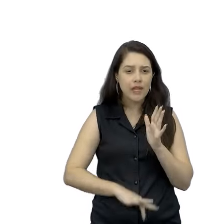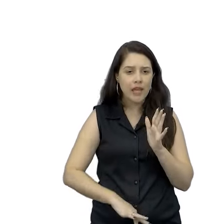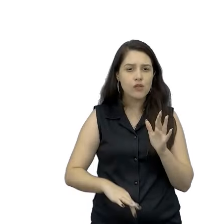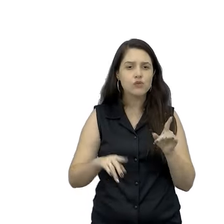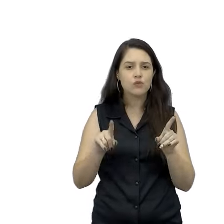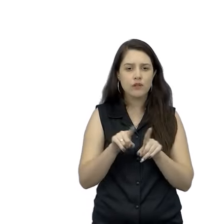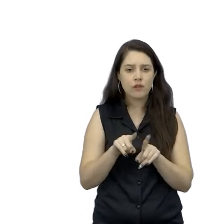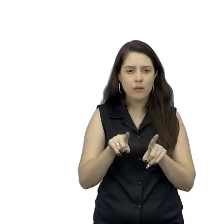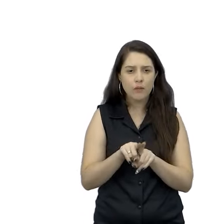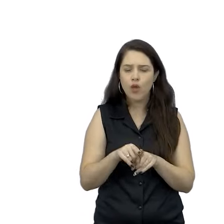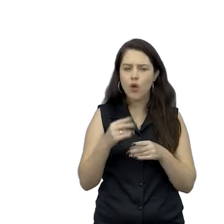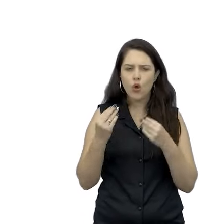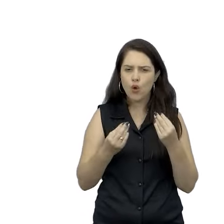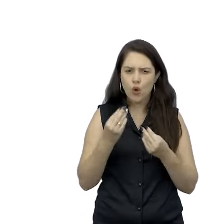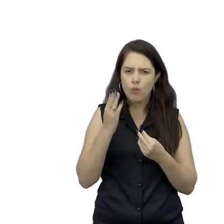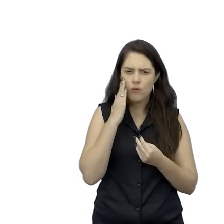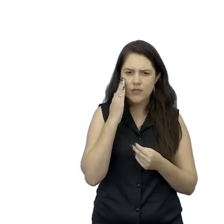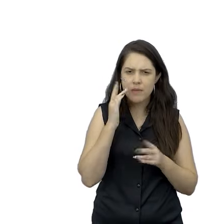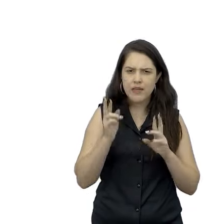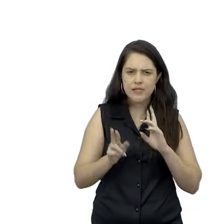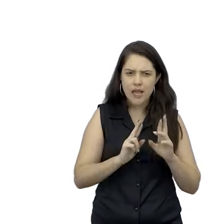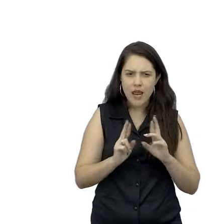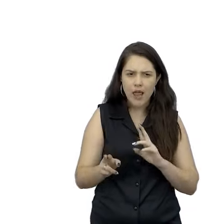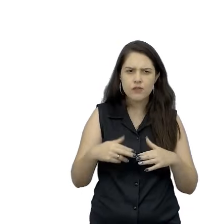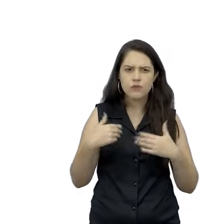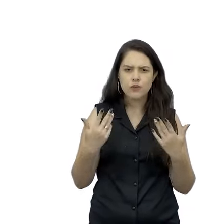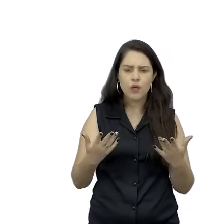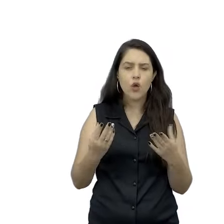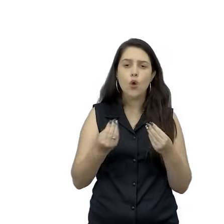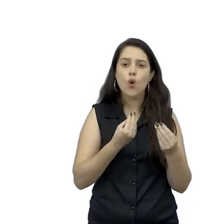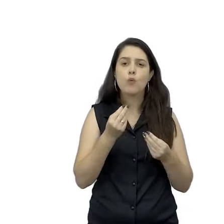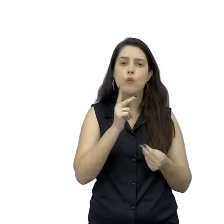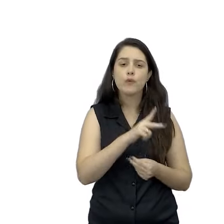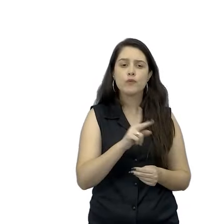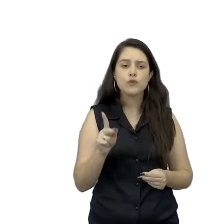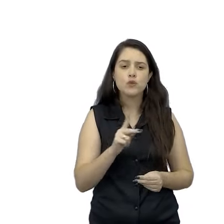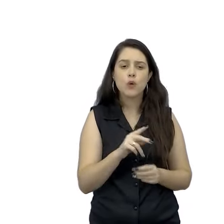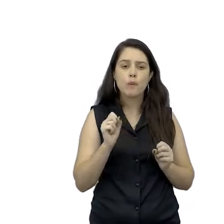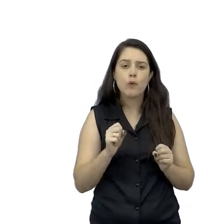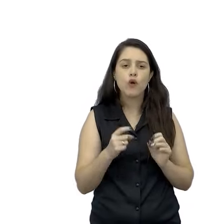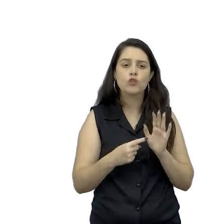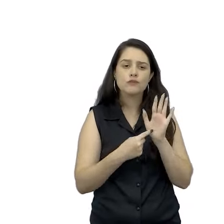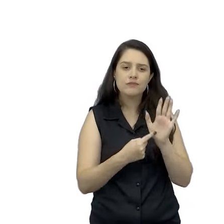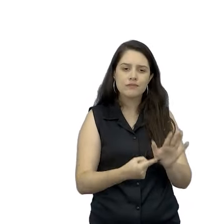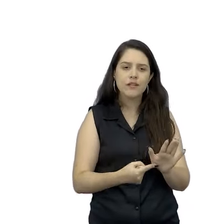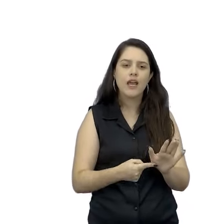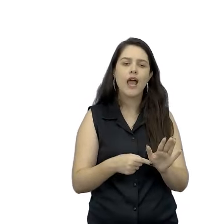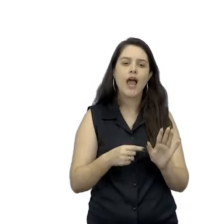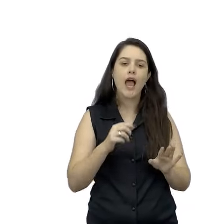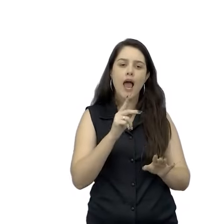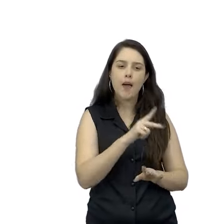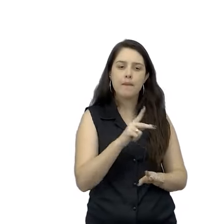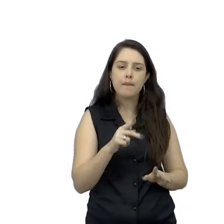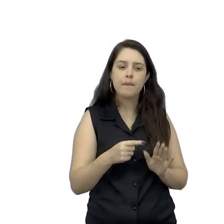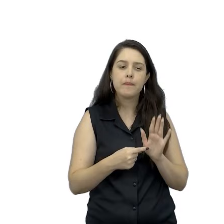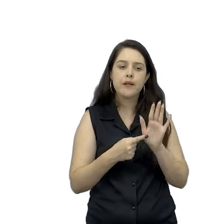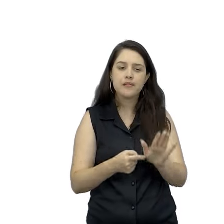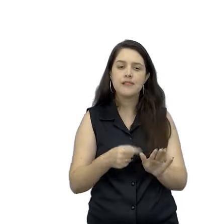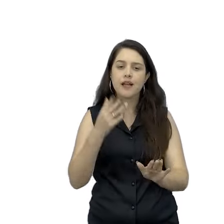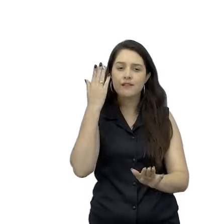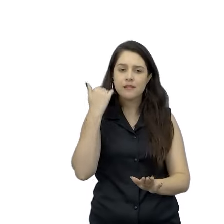que eu estabeleço essas relações? Quando o professor, na função de mediador, facilitador, ele faz o